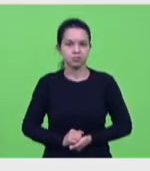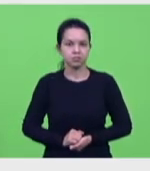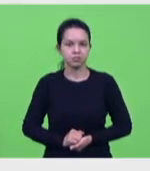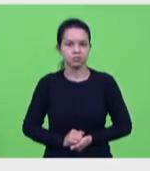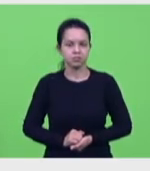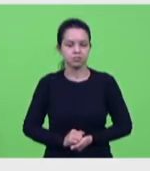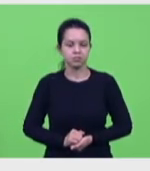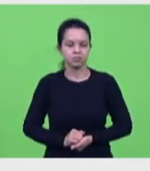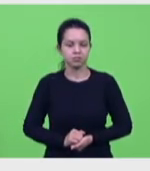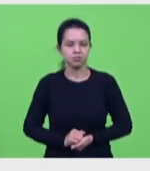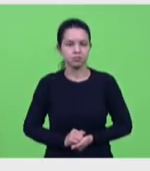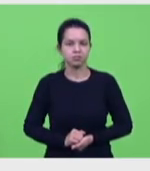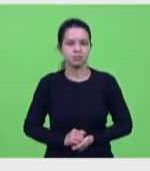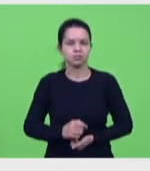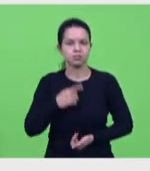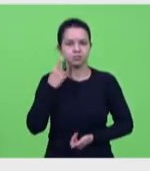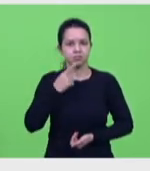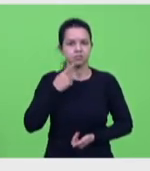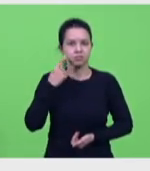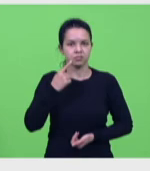Como vota deputado Maciço Sopelsa?